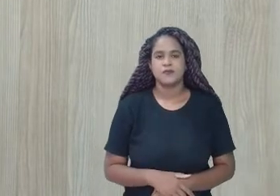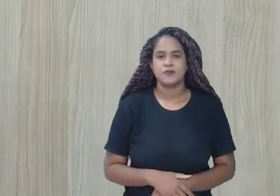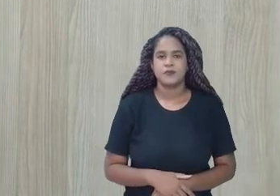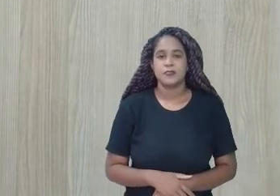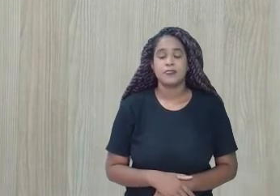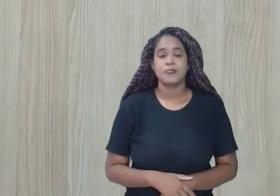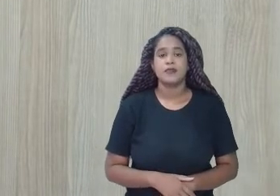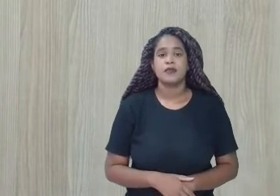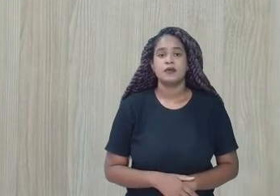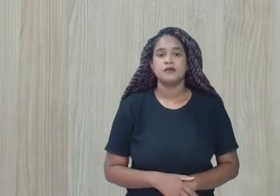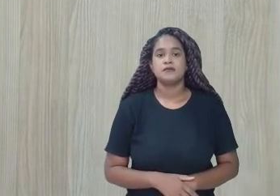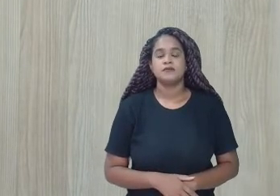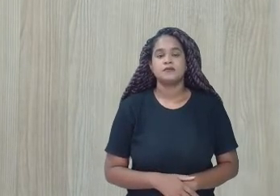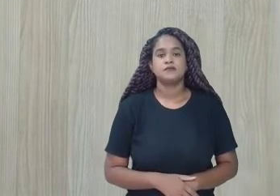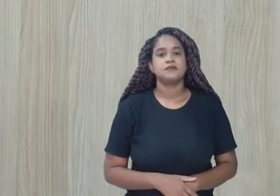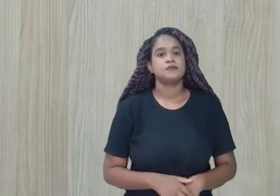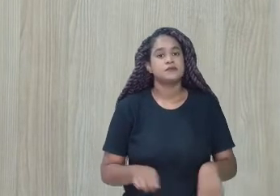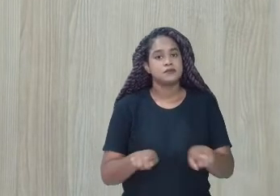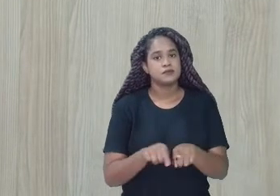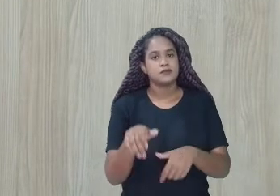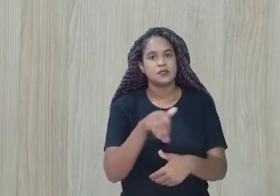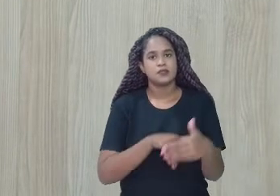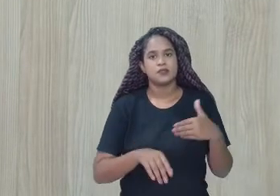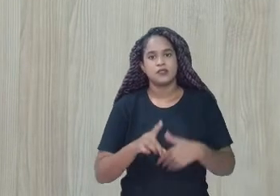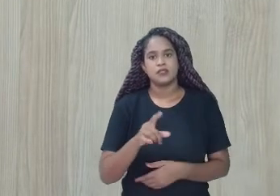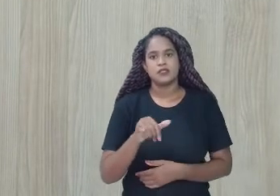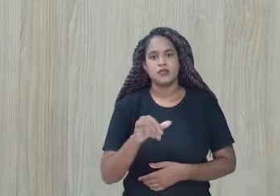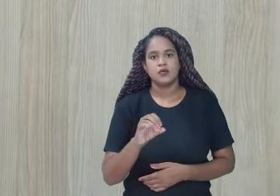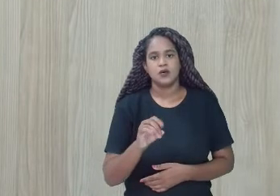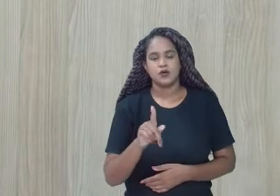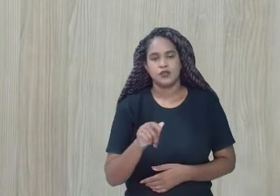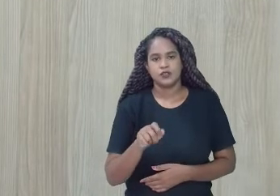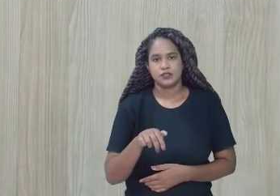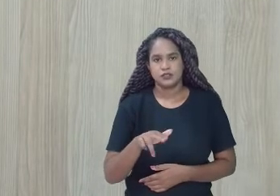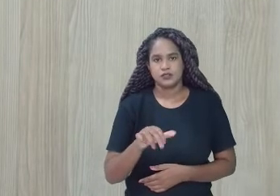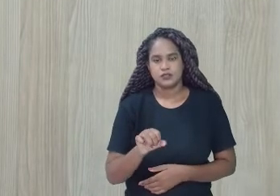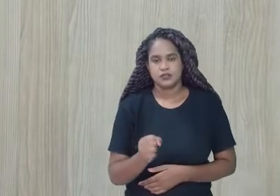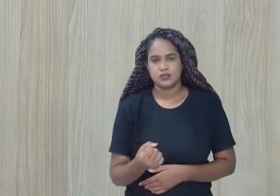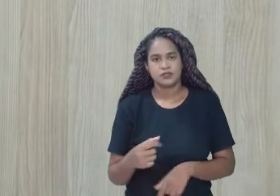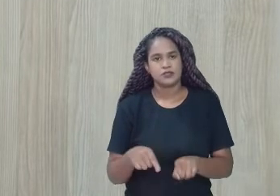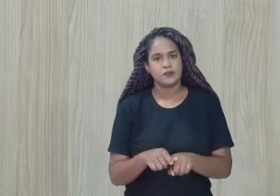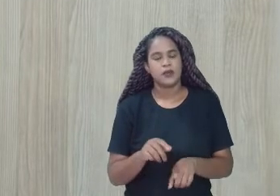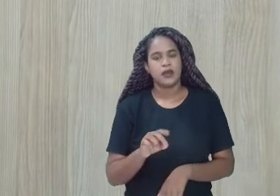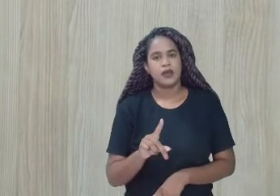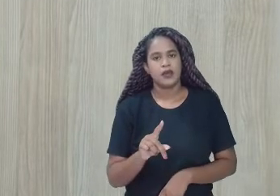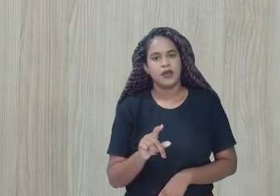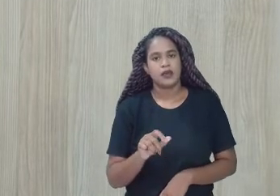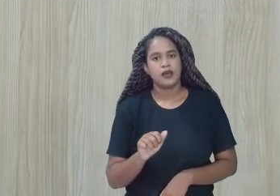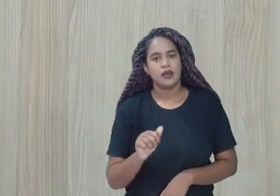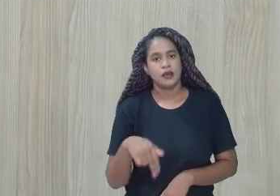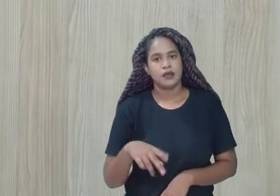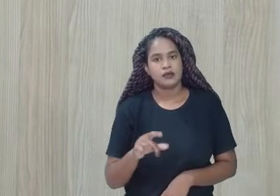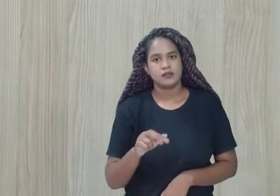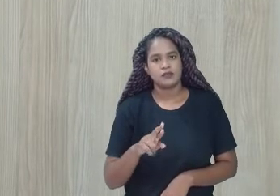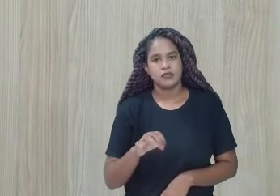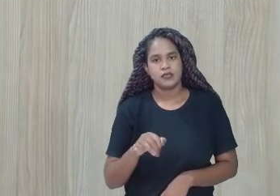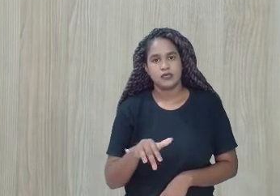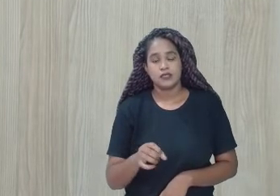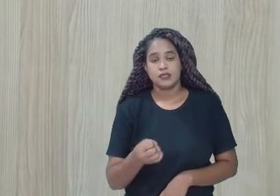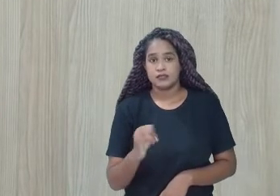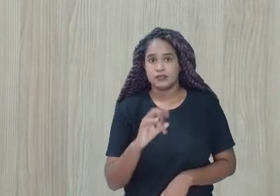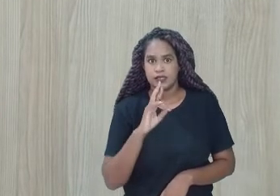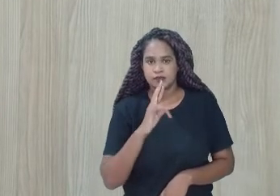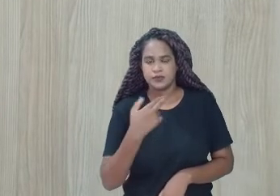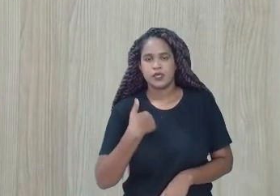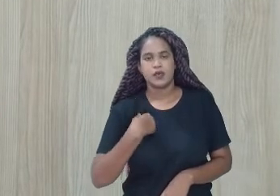a participação de Diógenes, com a participação de Andriele, e vamos ver se eles respondem aí para a gente. Assim que eles responderem, eu